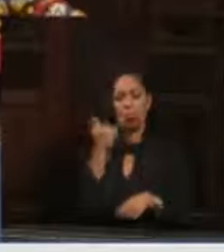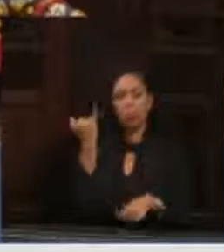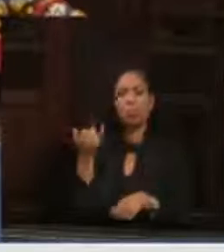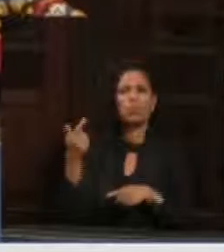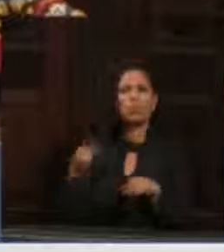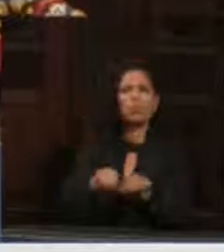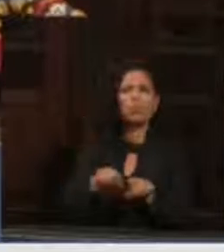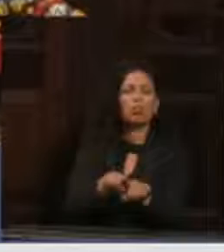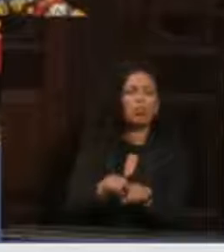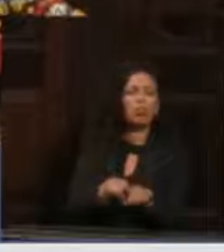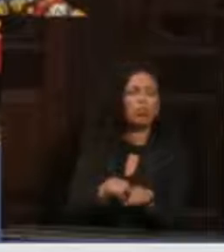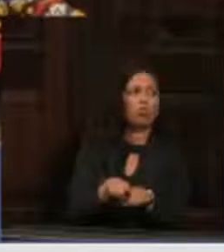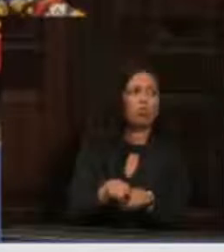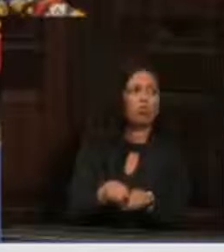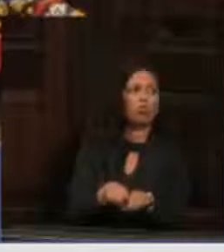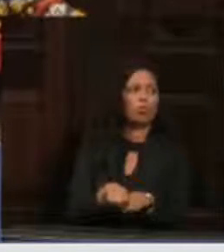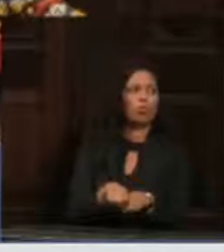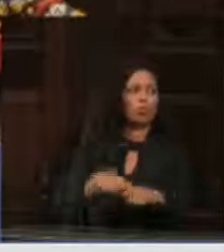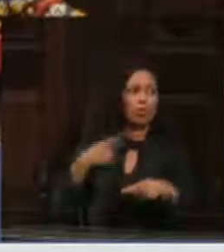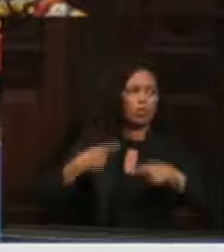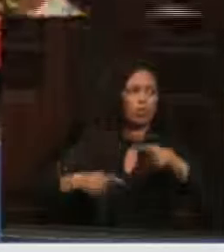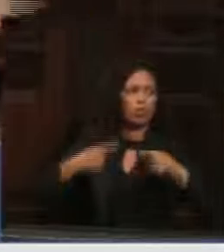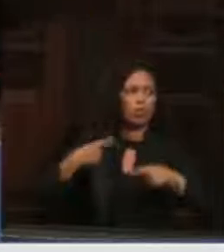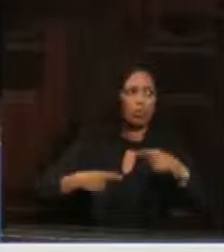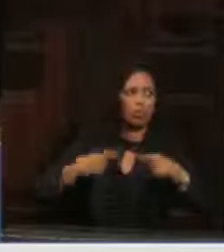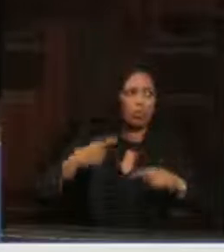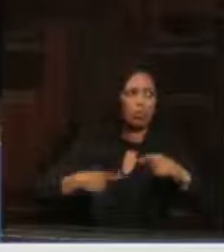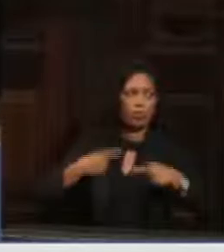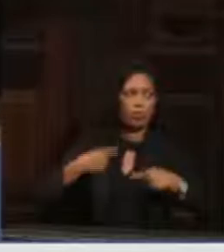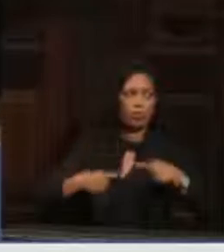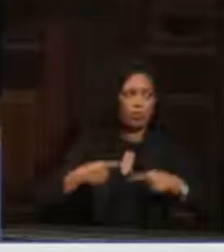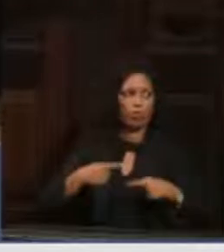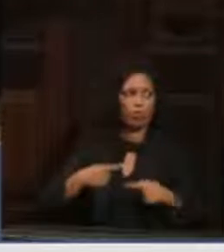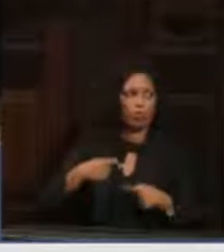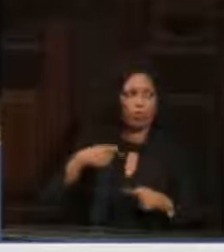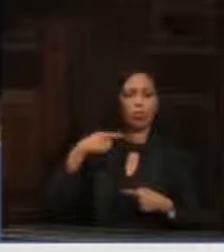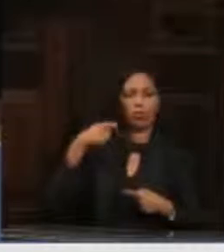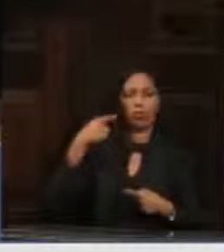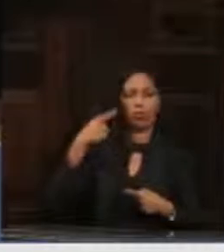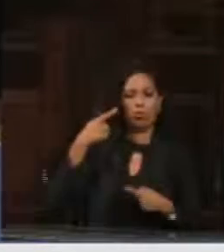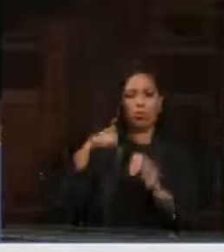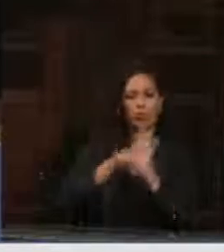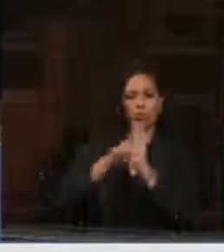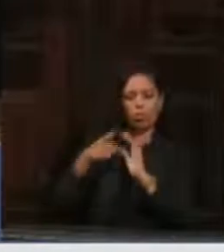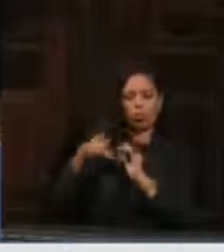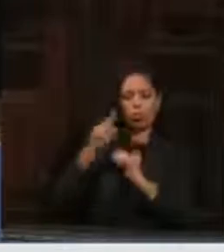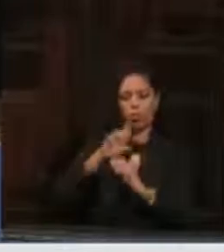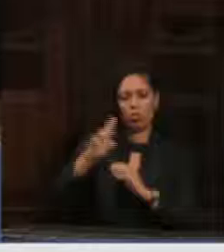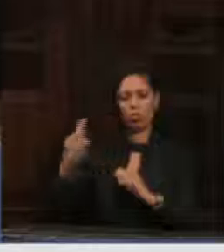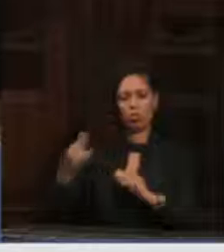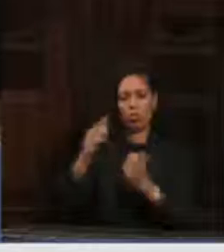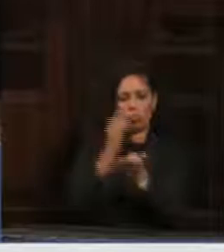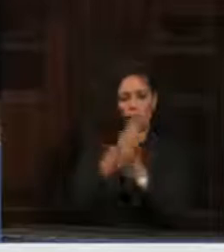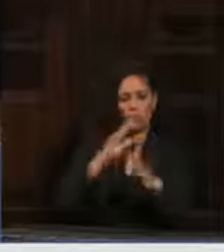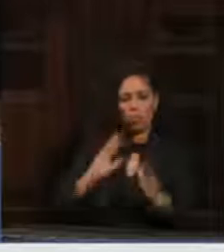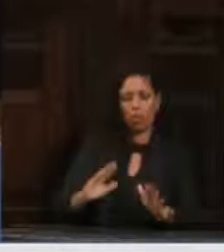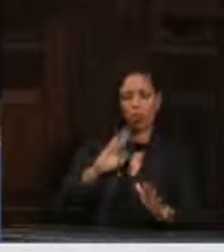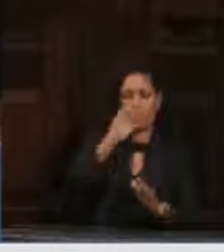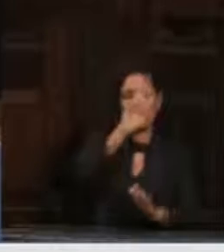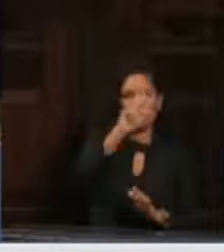trazer a discussão para o projeto do deputado Rosenberg de acabar com